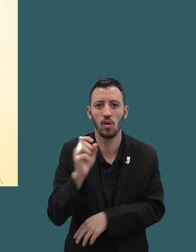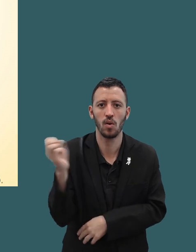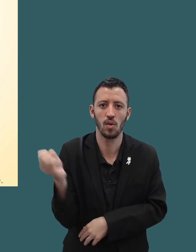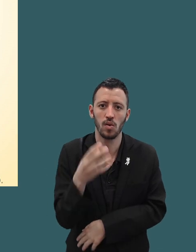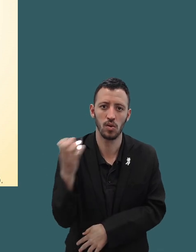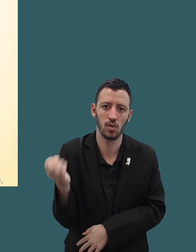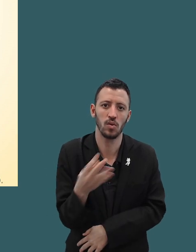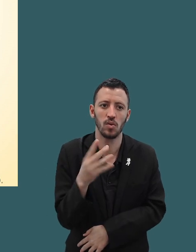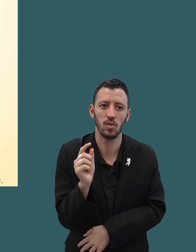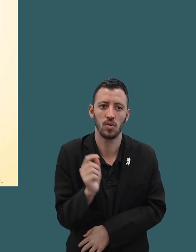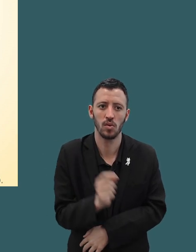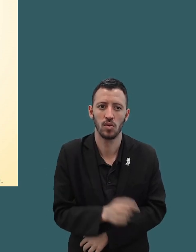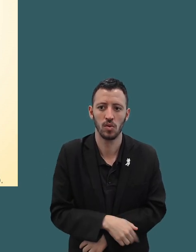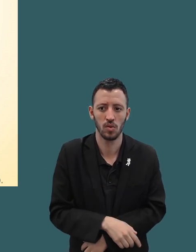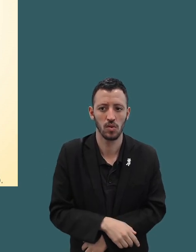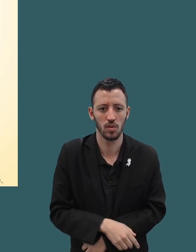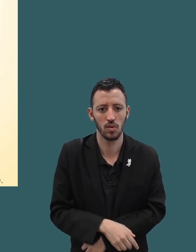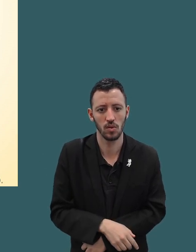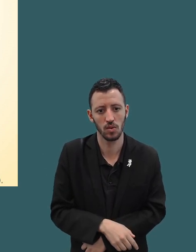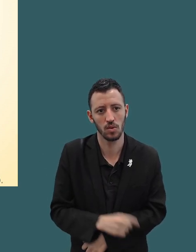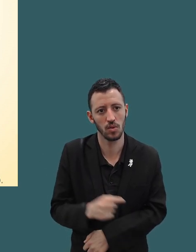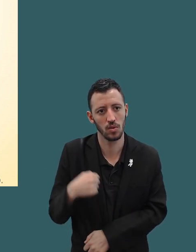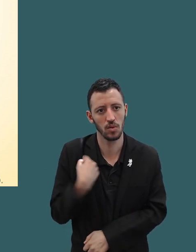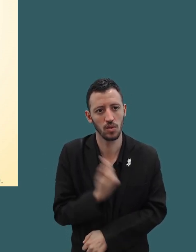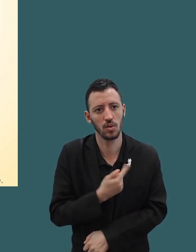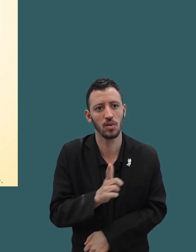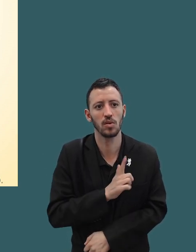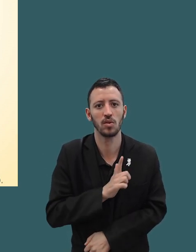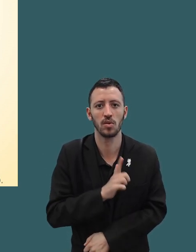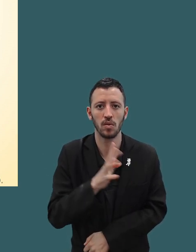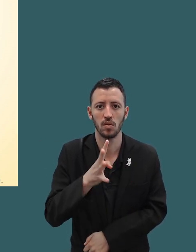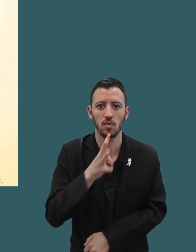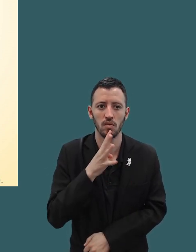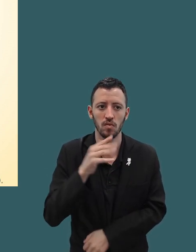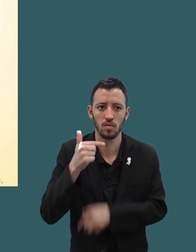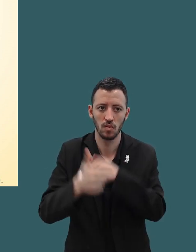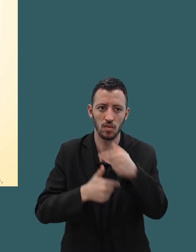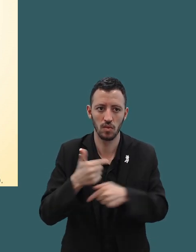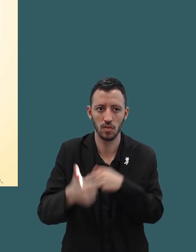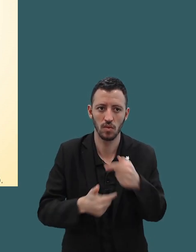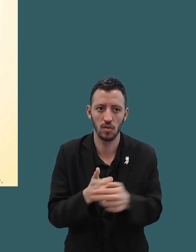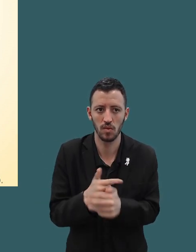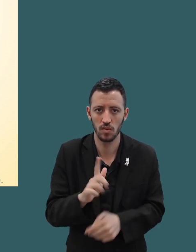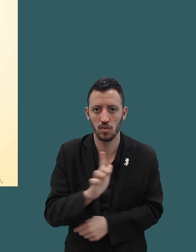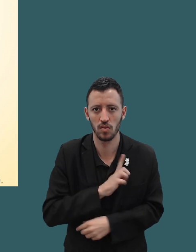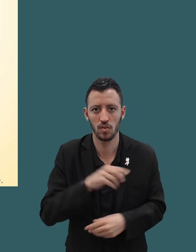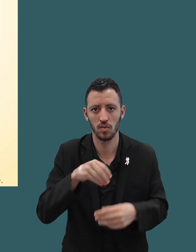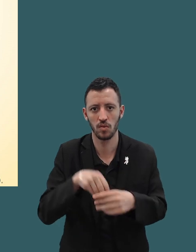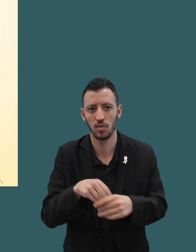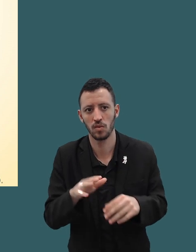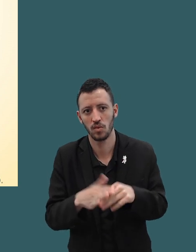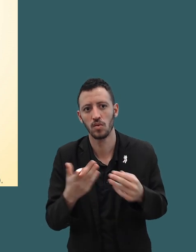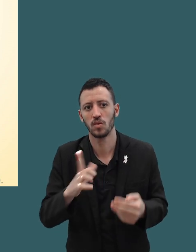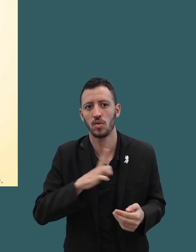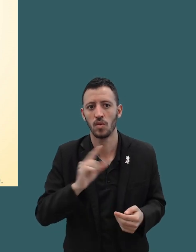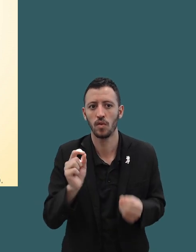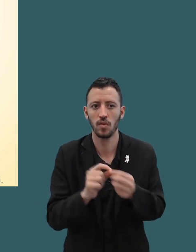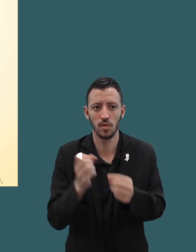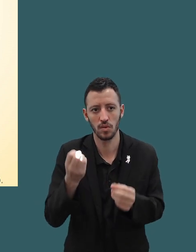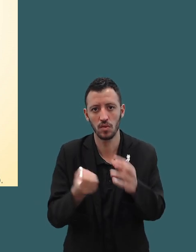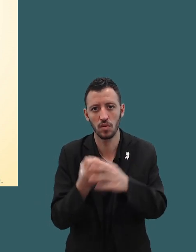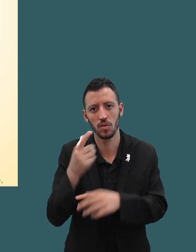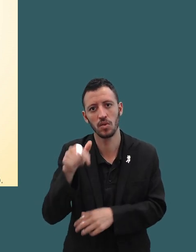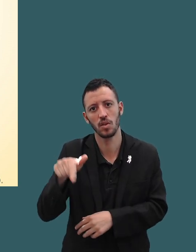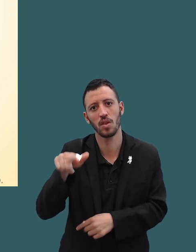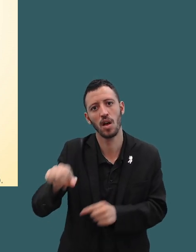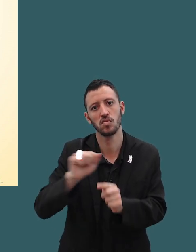inovação, que é a gente também reconhecer as ações que existem, que são realizadas pela